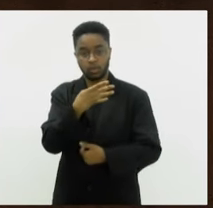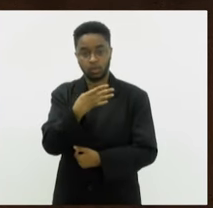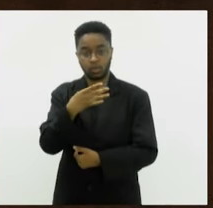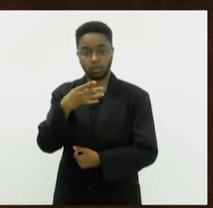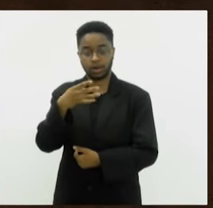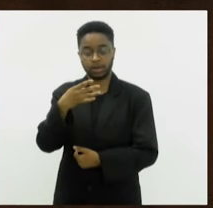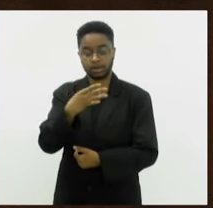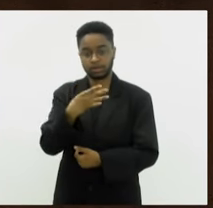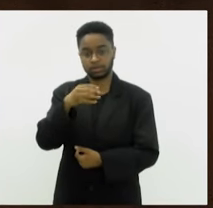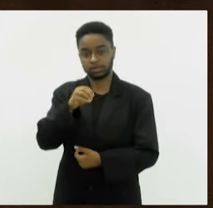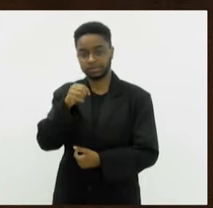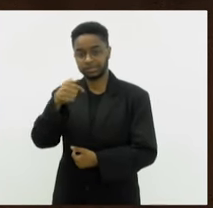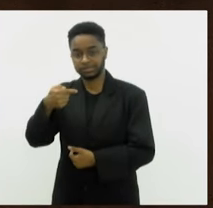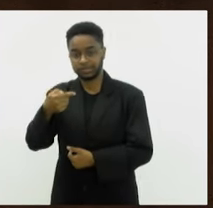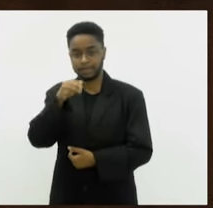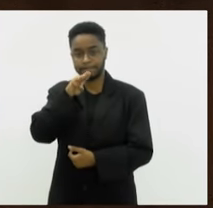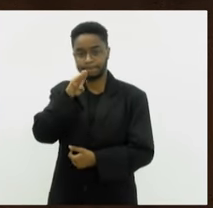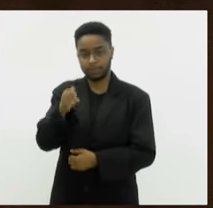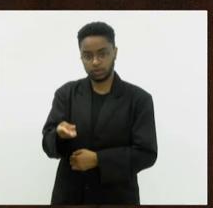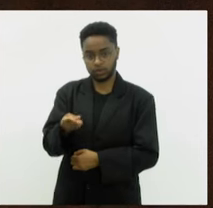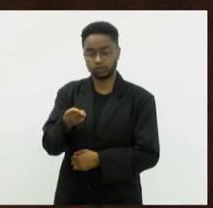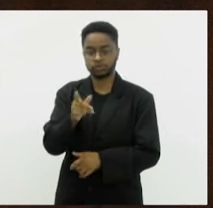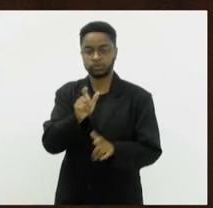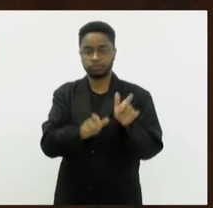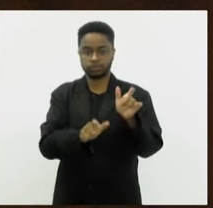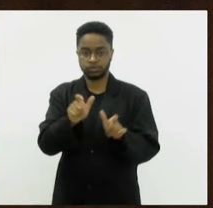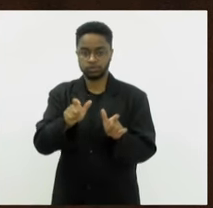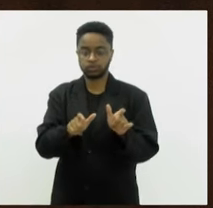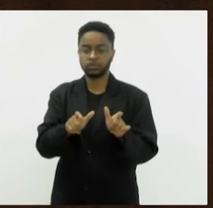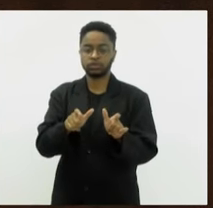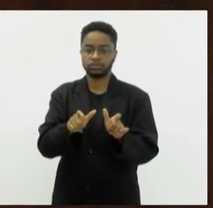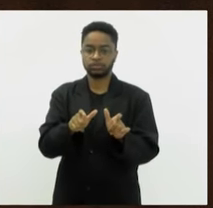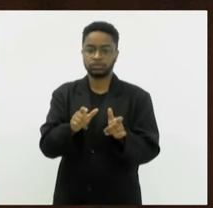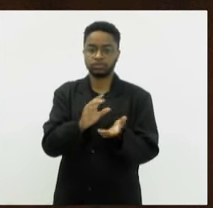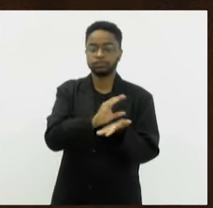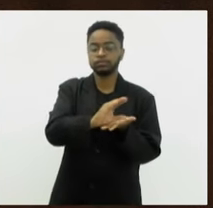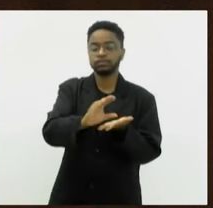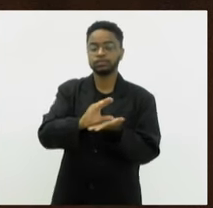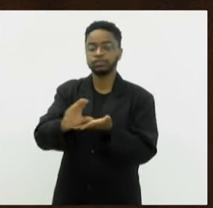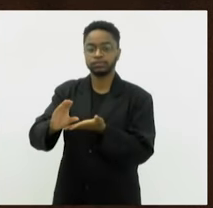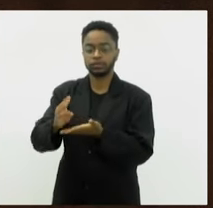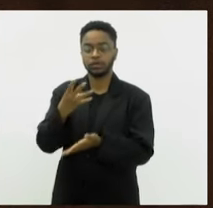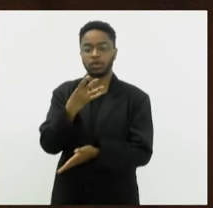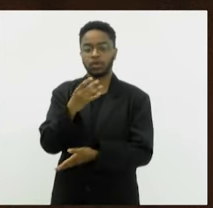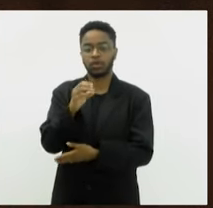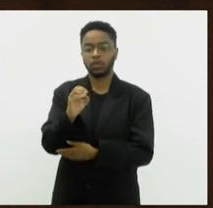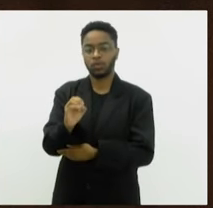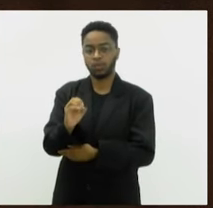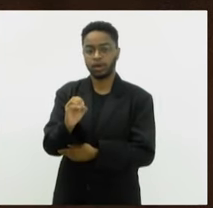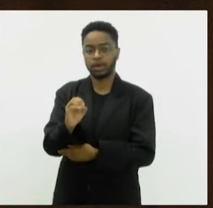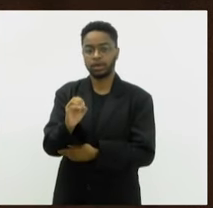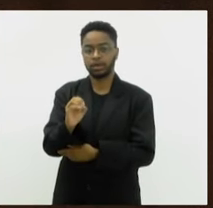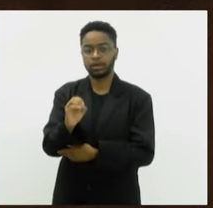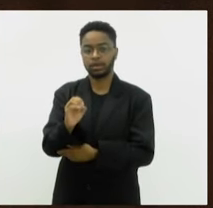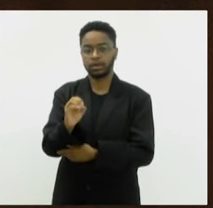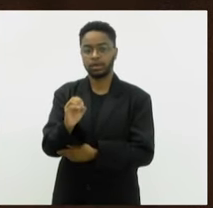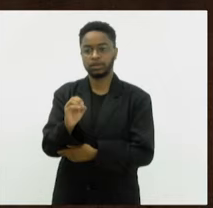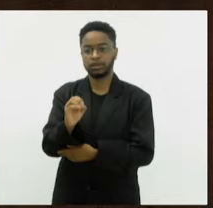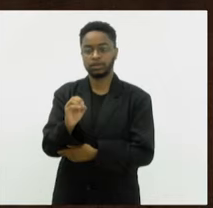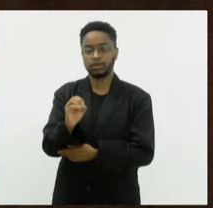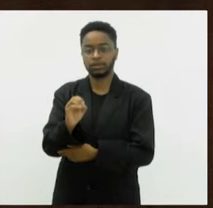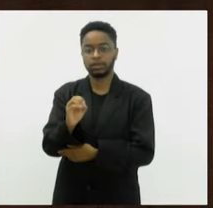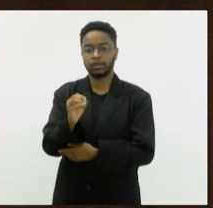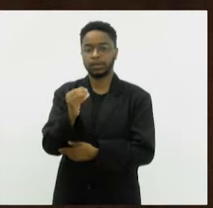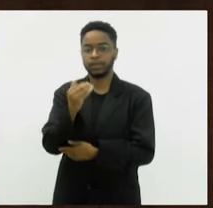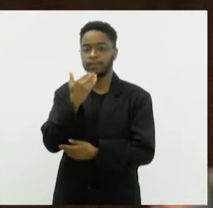407 milhões em recursos divididos entre 40 dispensas de